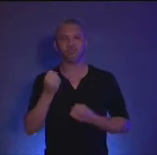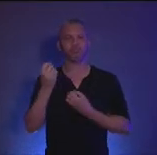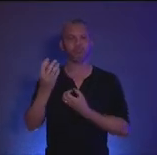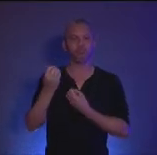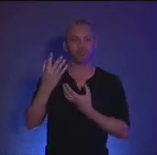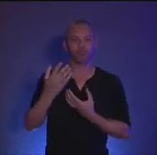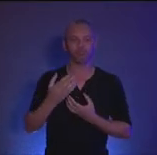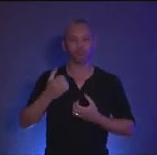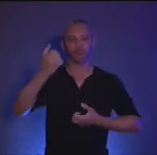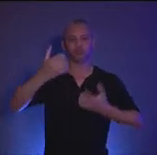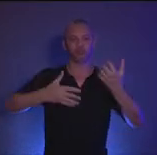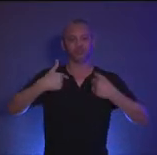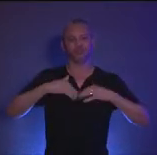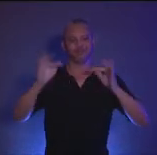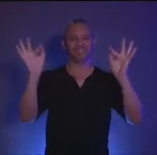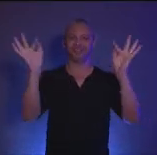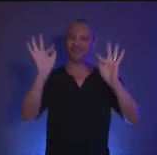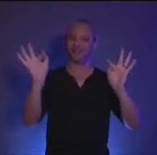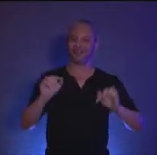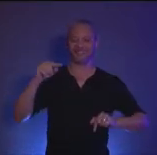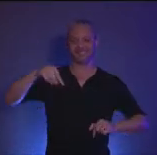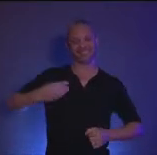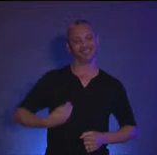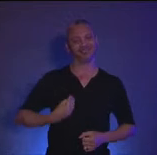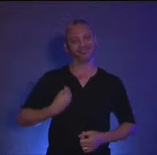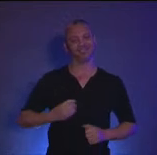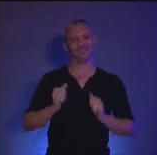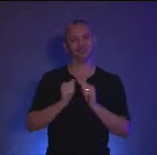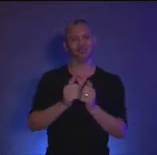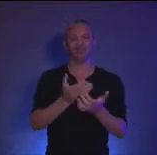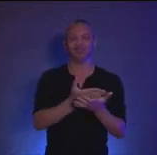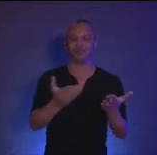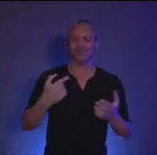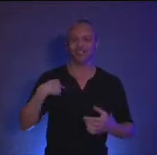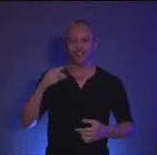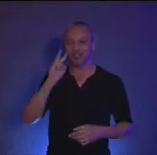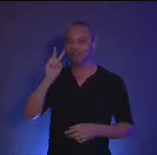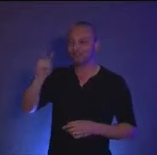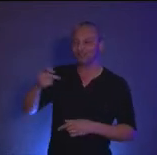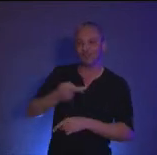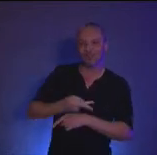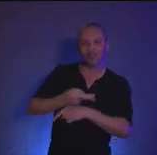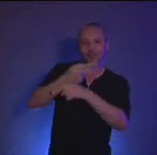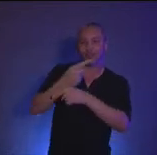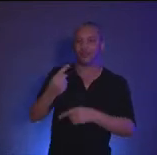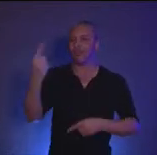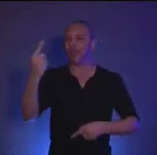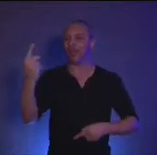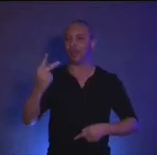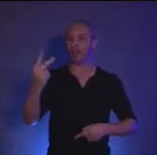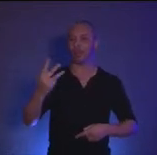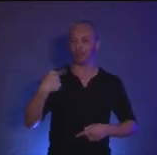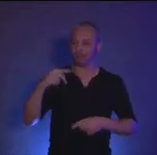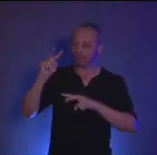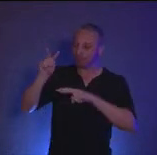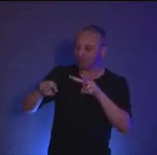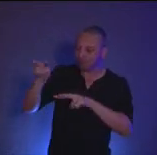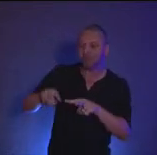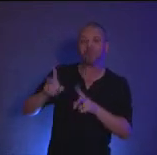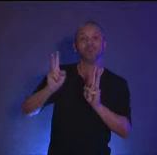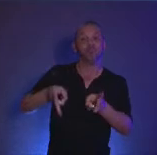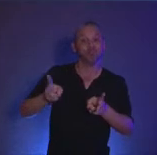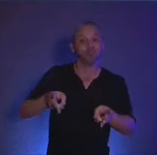só comentar rapidamente que eu estou muito feliz por estar aqui com vocês hoje. Eu acompanho esse prêmio desde a primeira edição, e não só